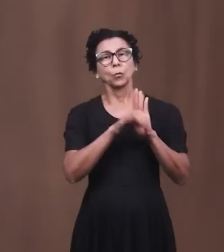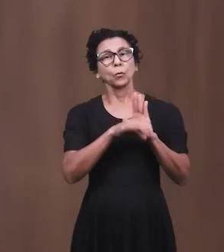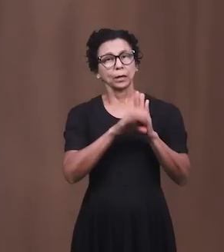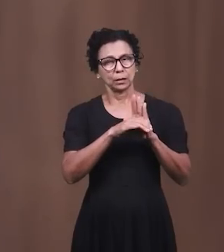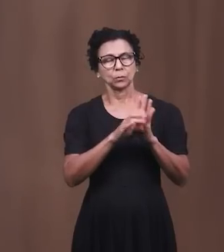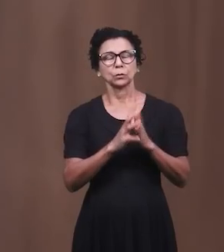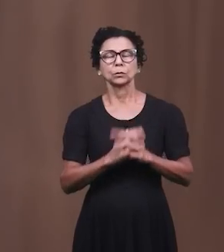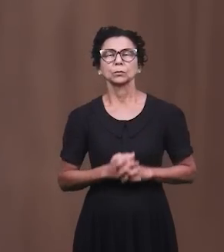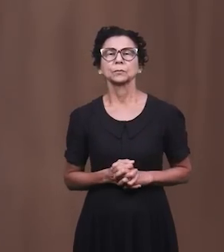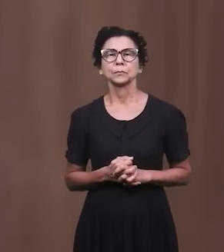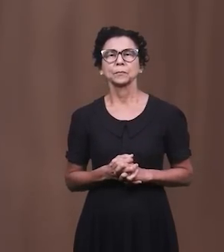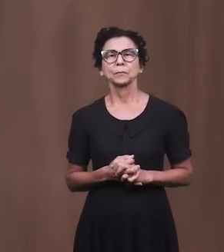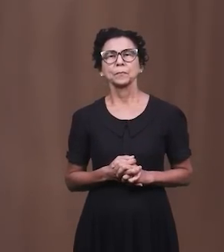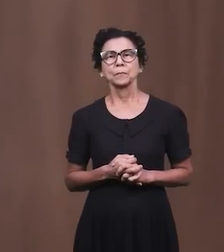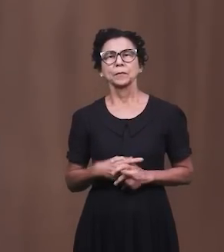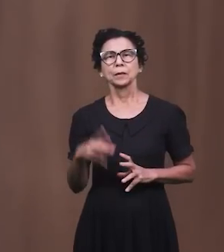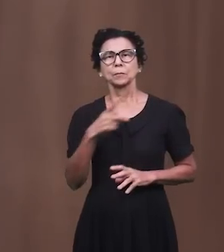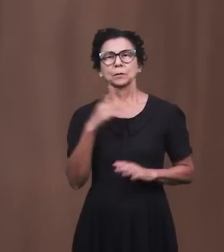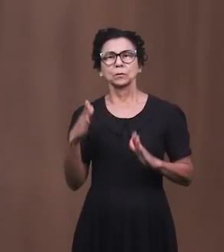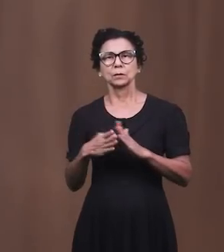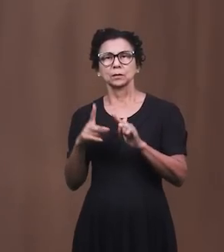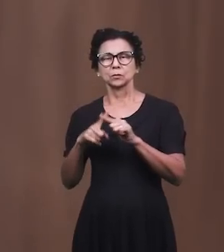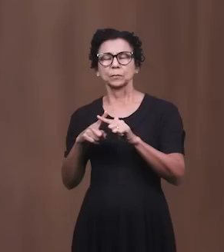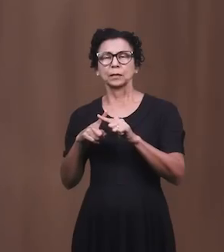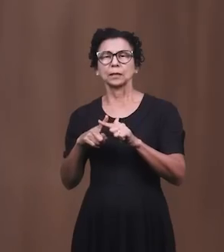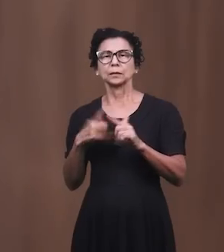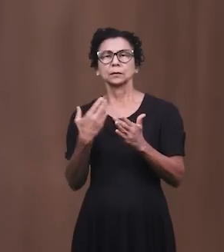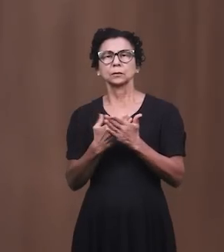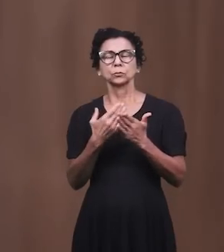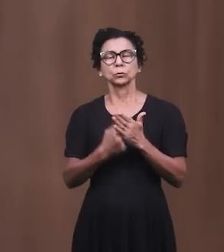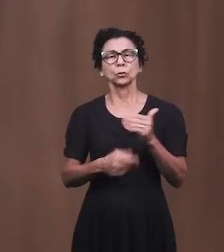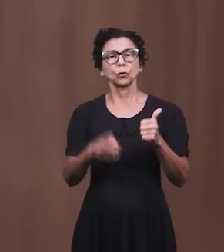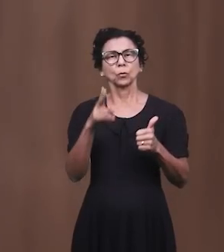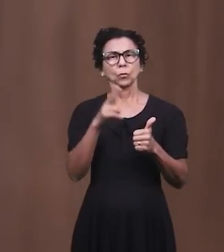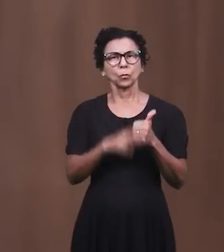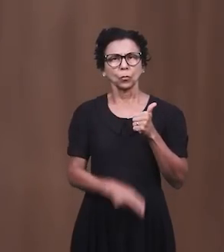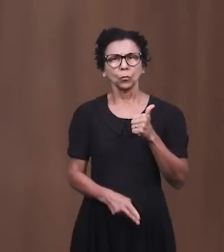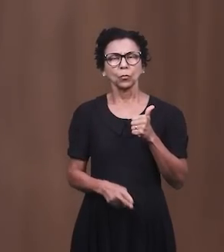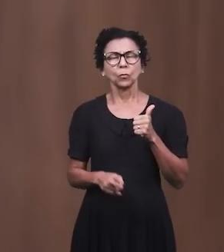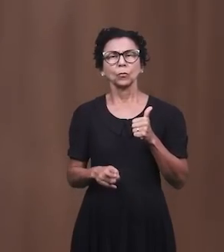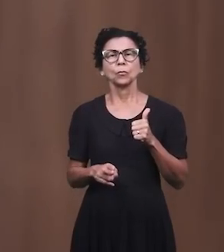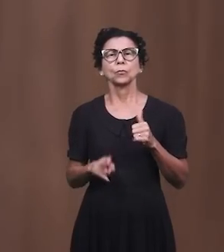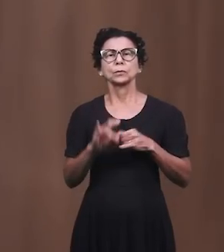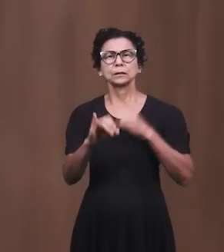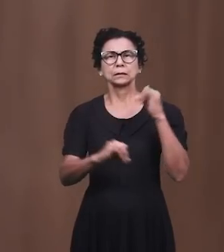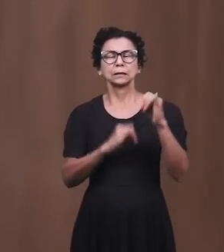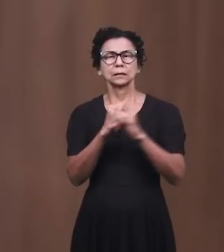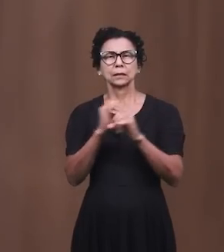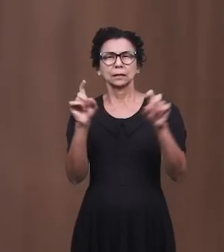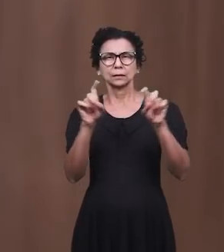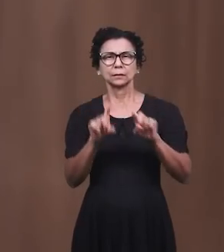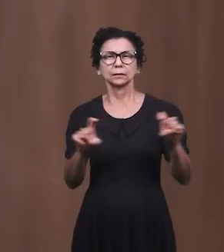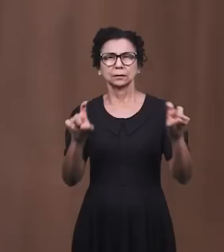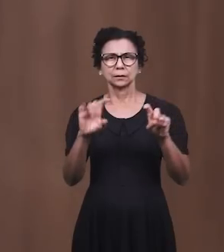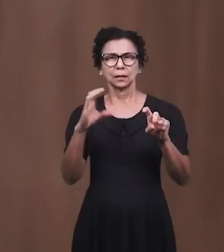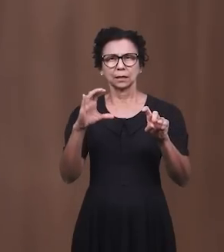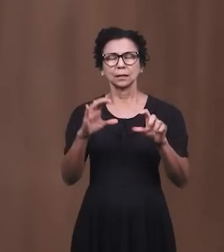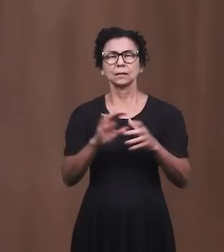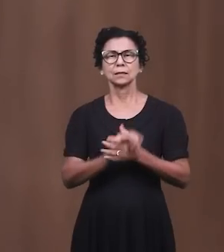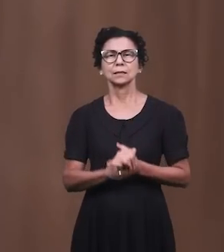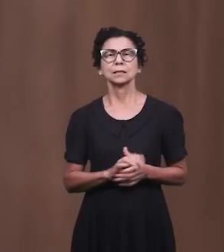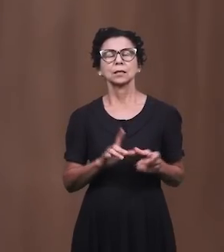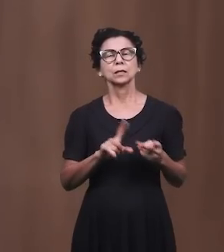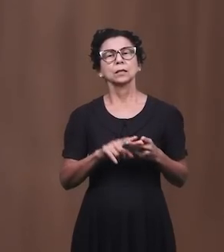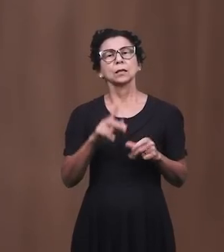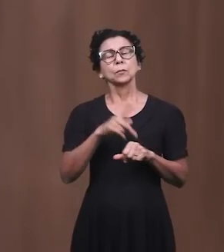Maranata. Ele é graduado em Ciência da Computação pela UFES, também é mestre em Informática pela mesma universidade, tem